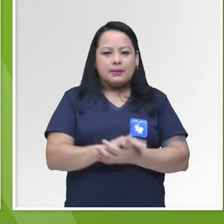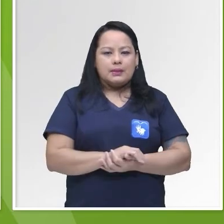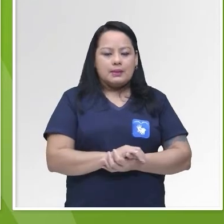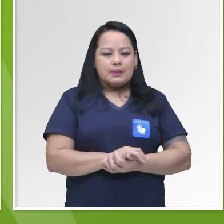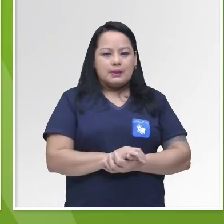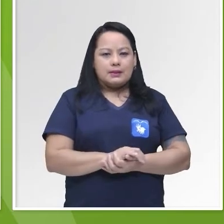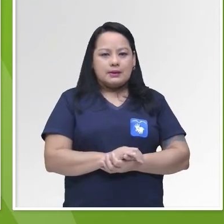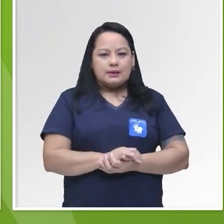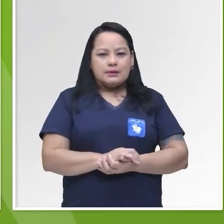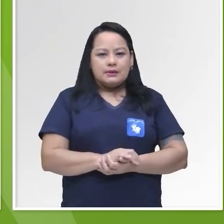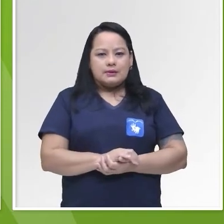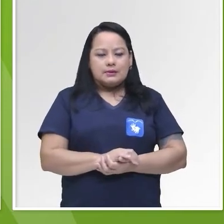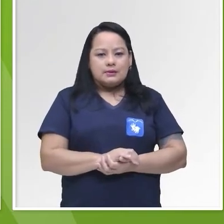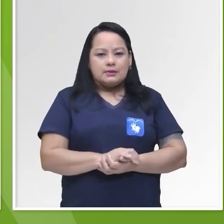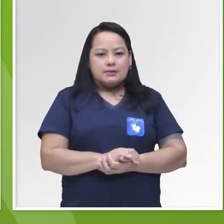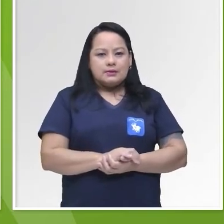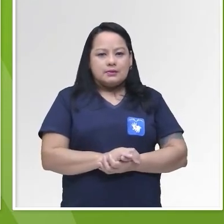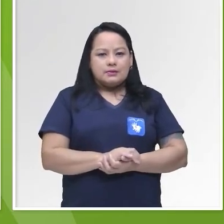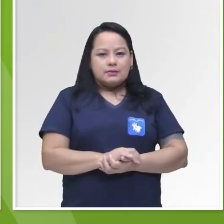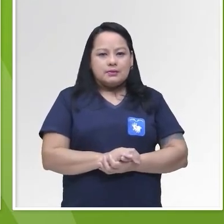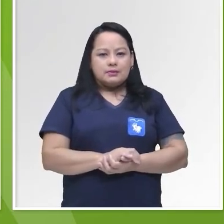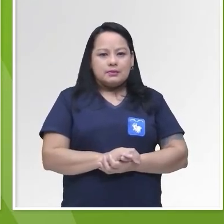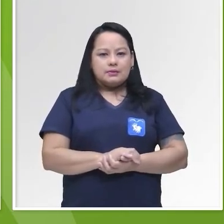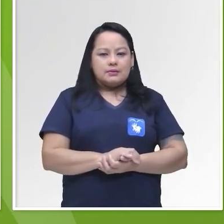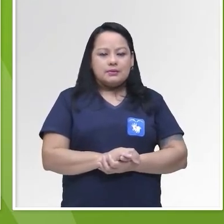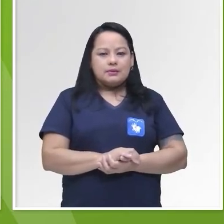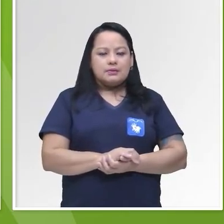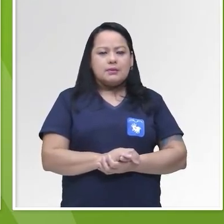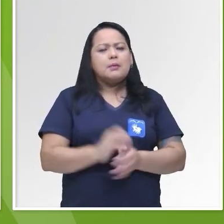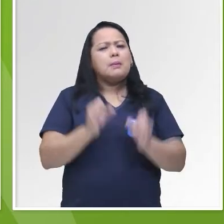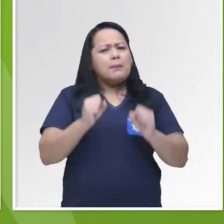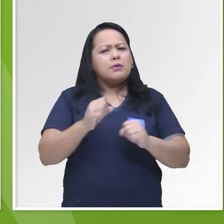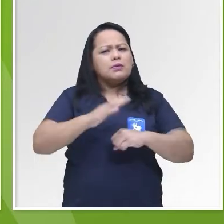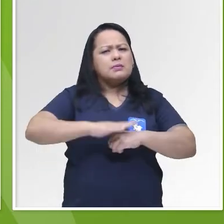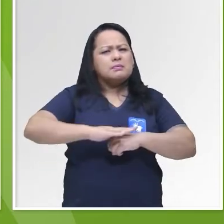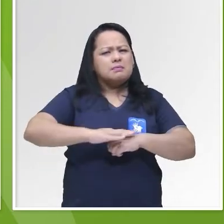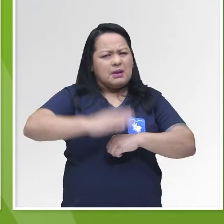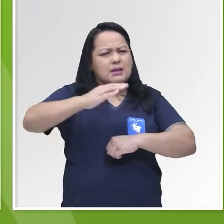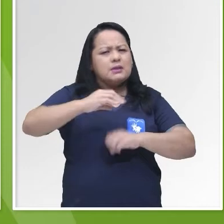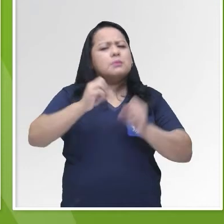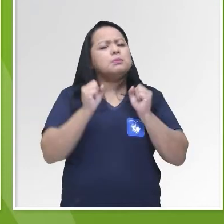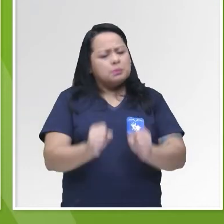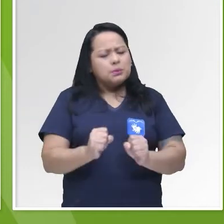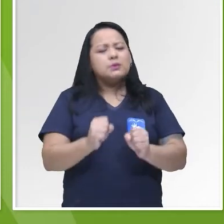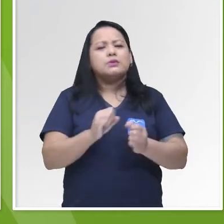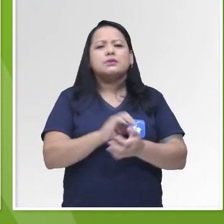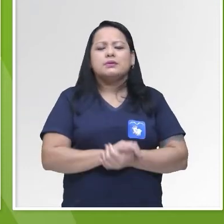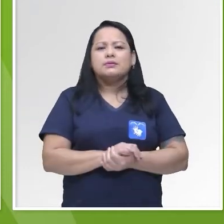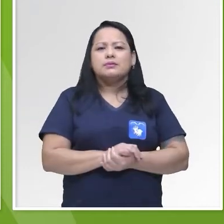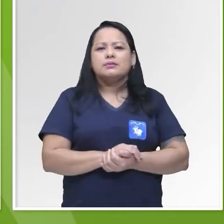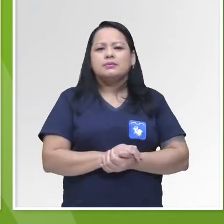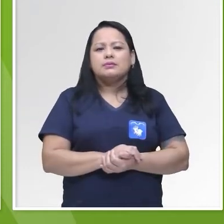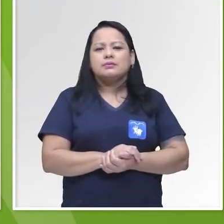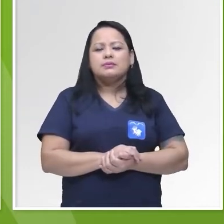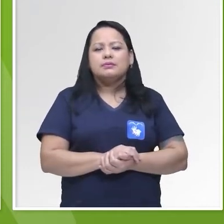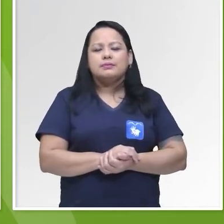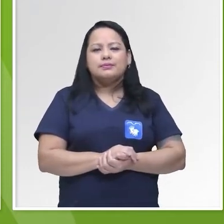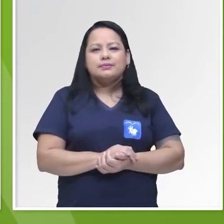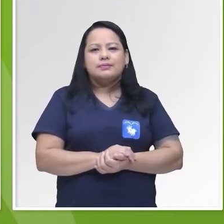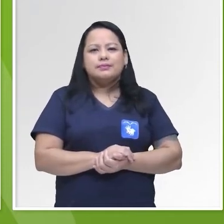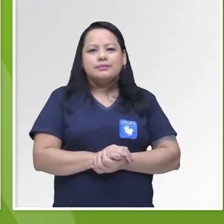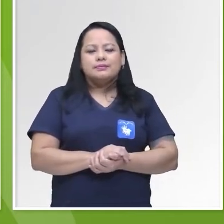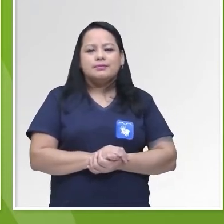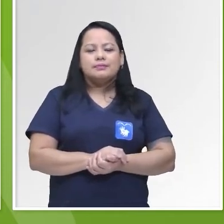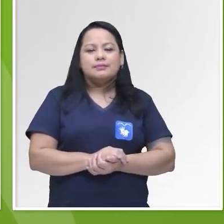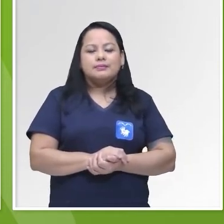2 substâncias. Pode ser mais? Pode ser mais de uma substância. Então, quando